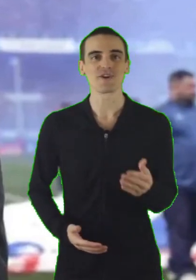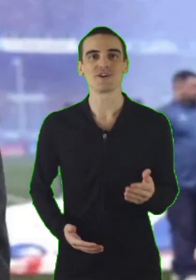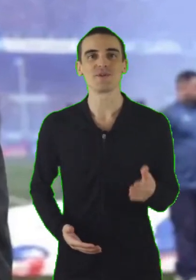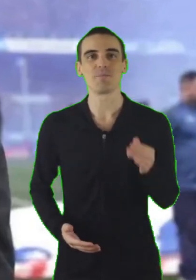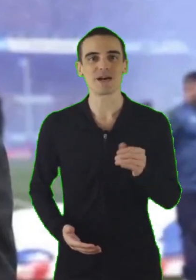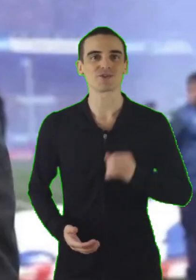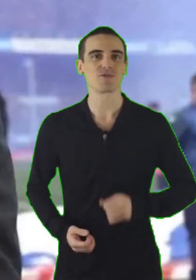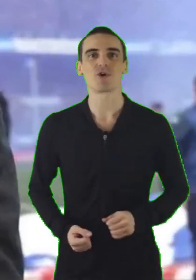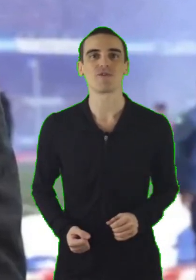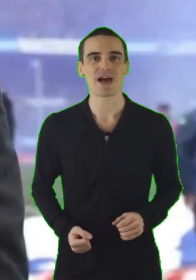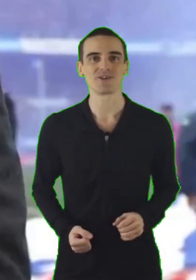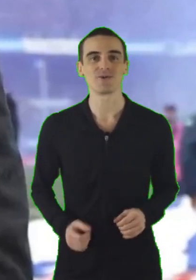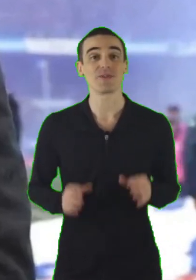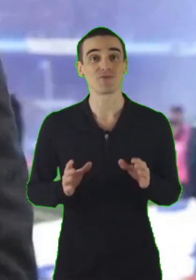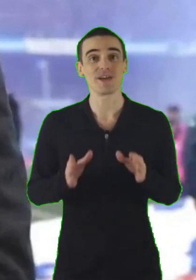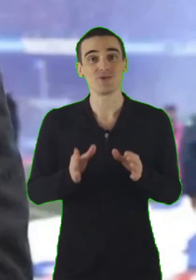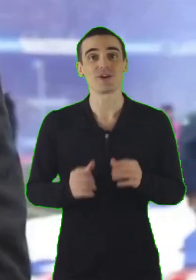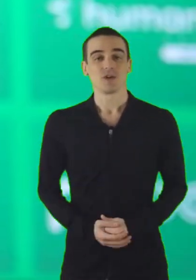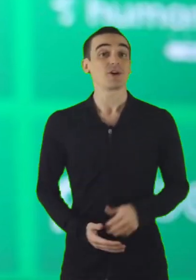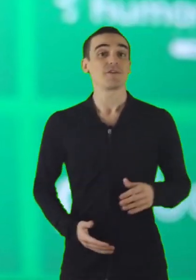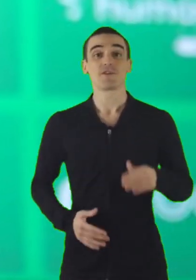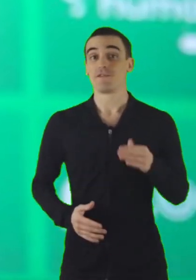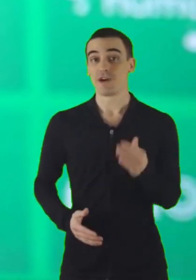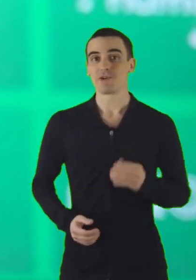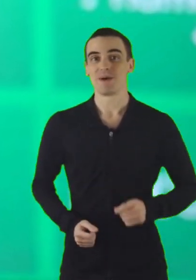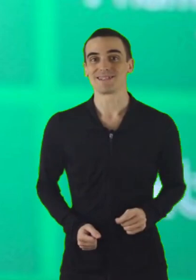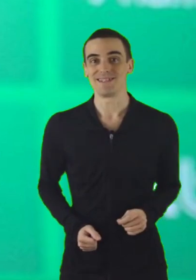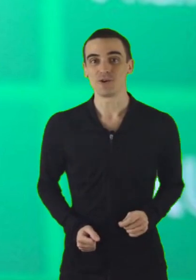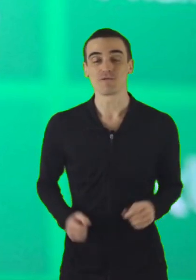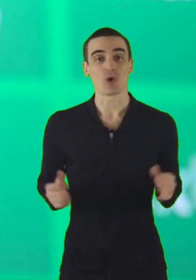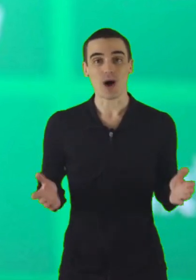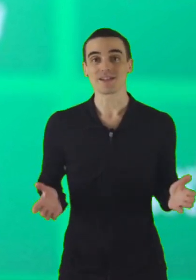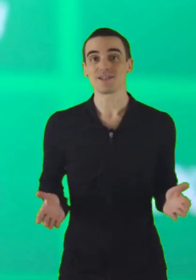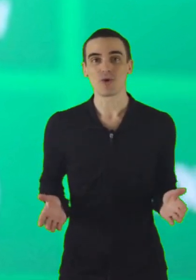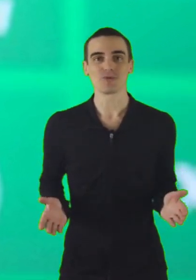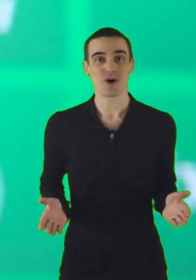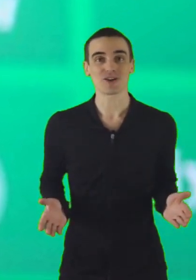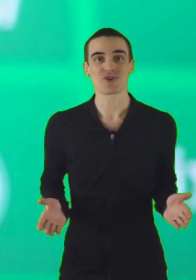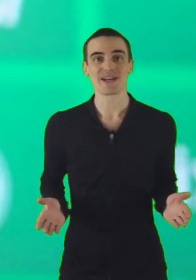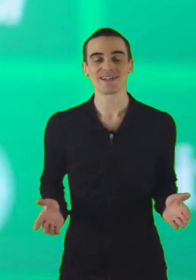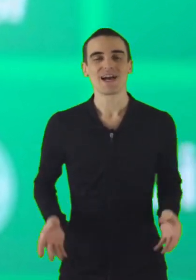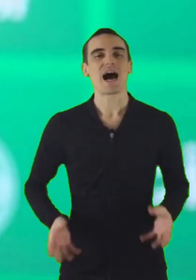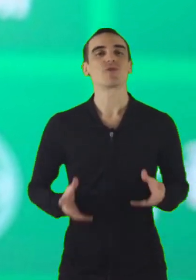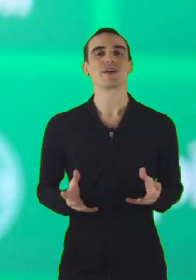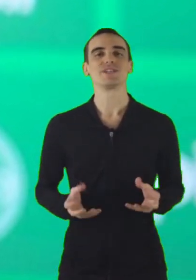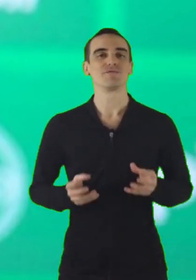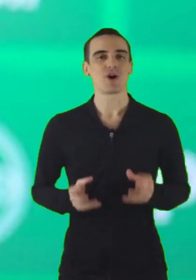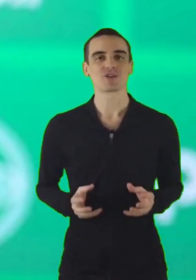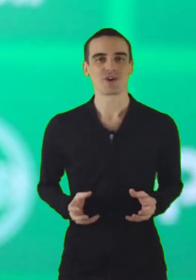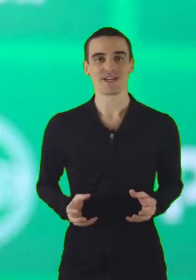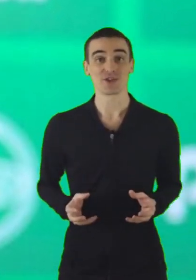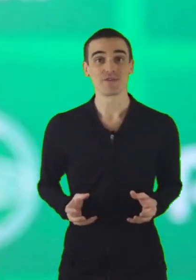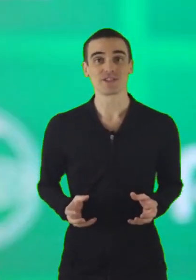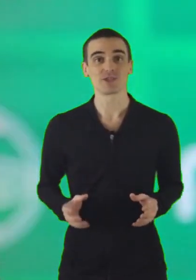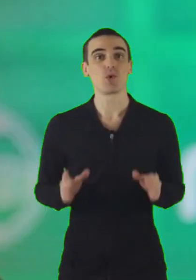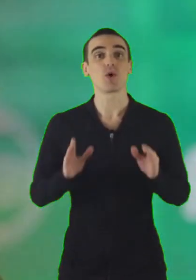2024, o Cruzeiro também demonstrou interesse pela contratação de Thiago Carpini. Ele tem contrato com o Juventude, com quem conseguiu acesso à Série